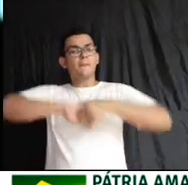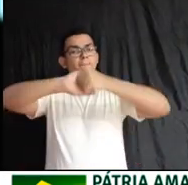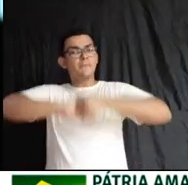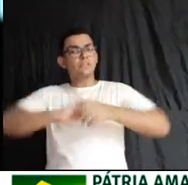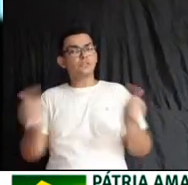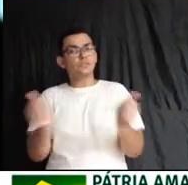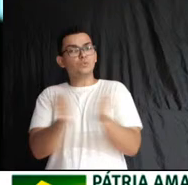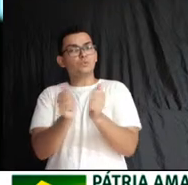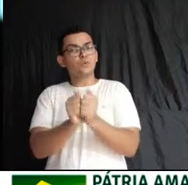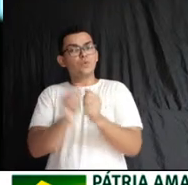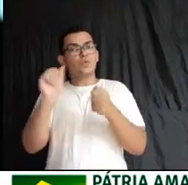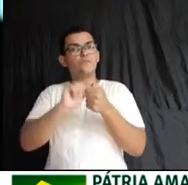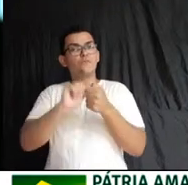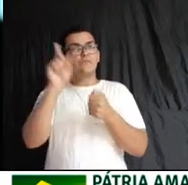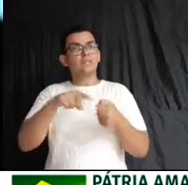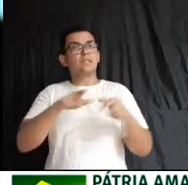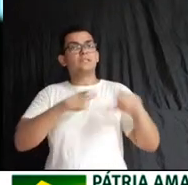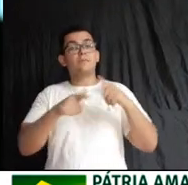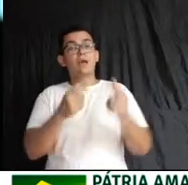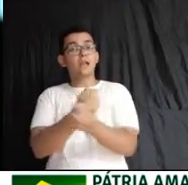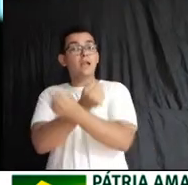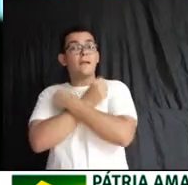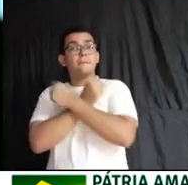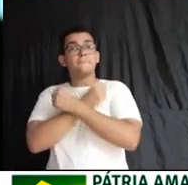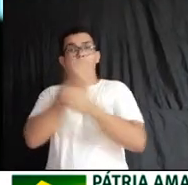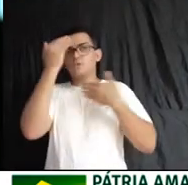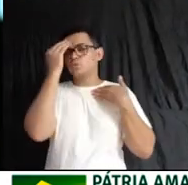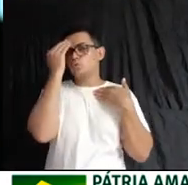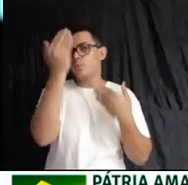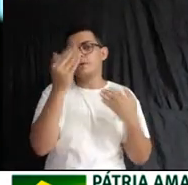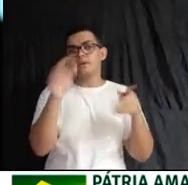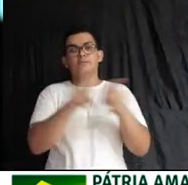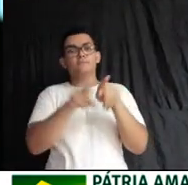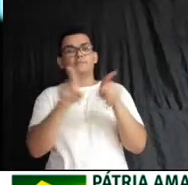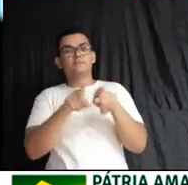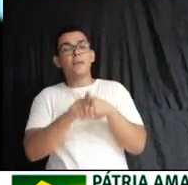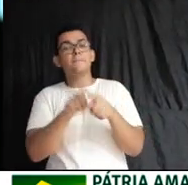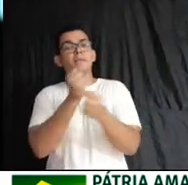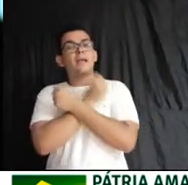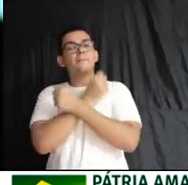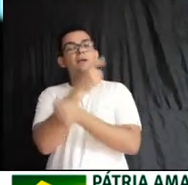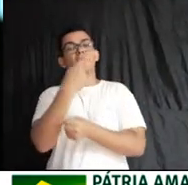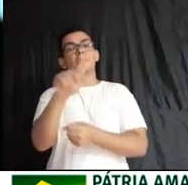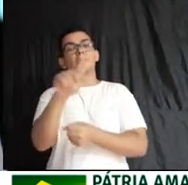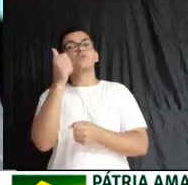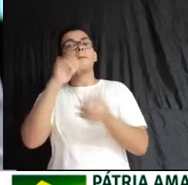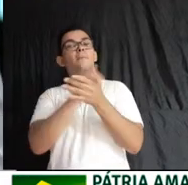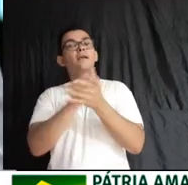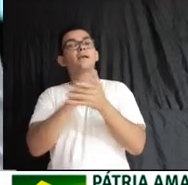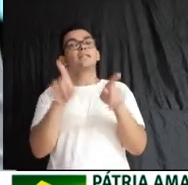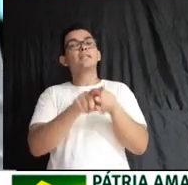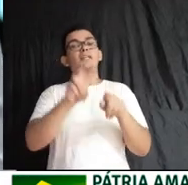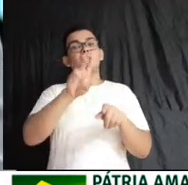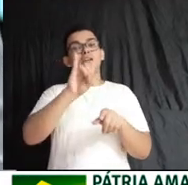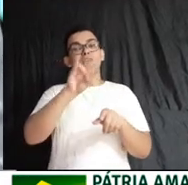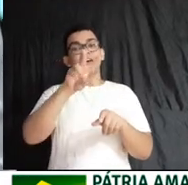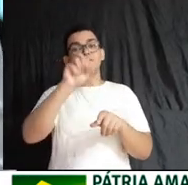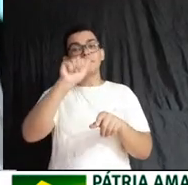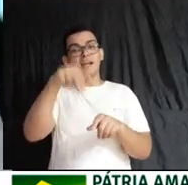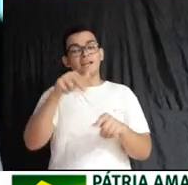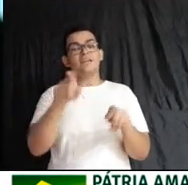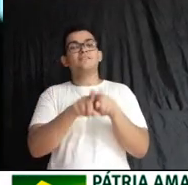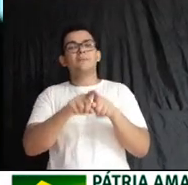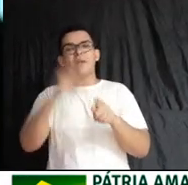tipo de trabalho. Muito obrigado, um abraço para você, Titi, um abraço também para sua esposa Vívia, tá? Não ia esquecer de você, não, macho.